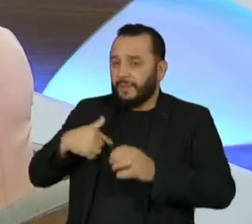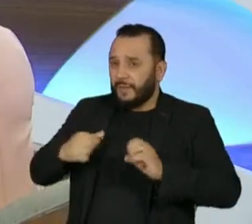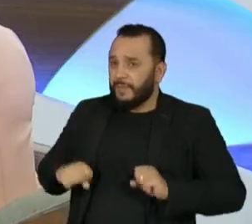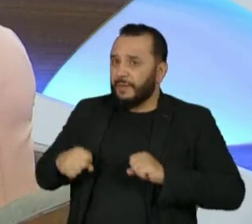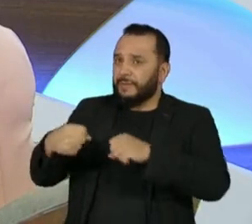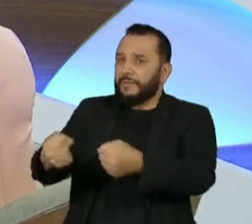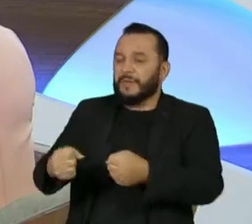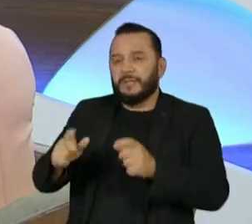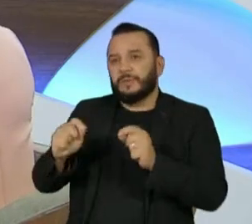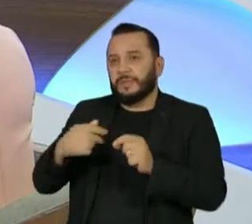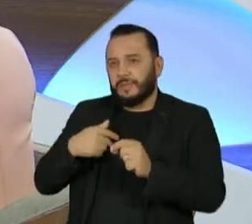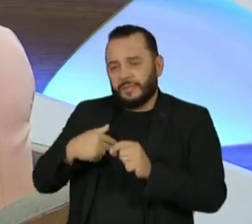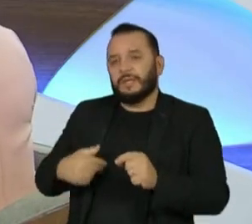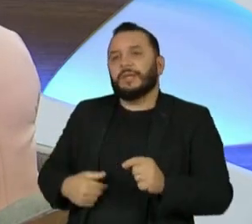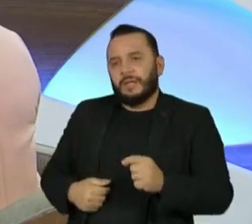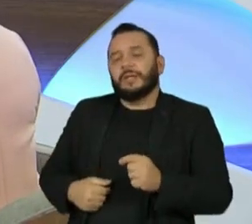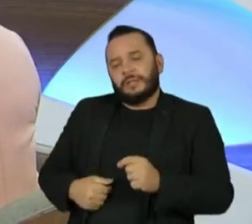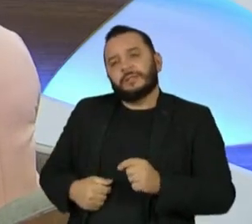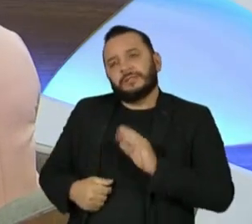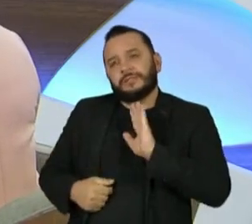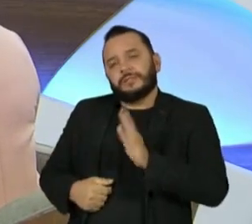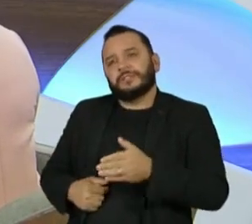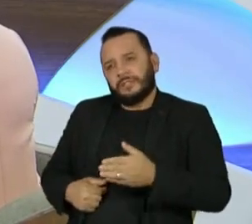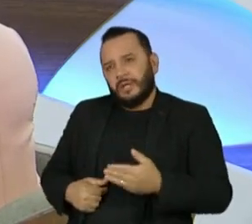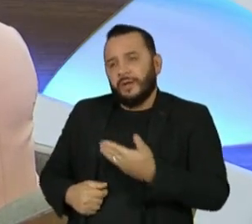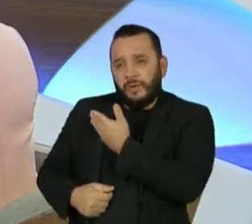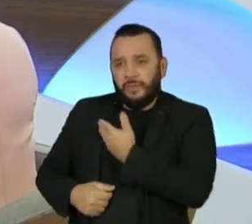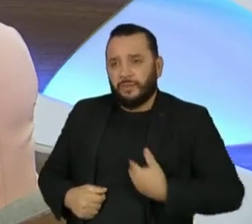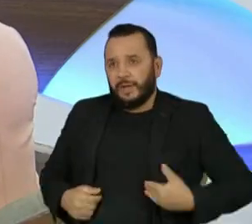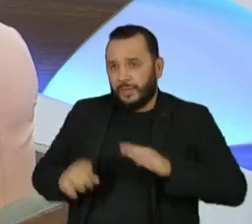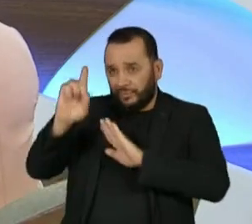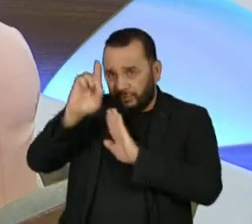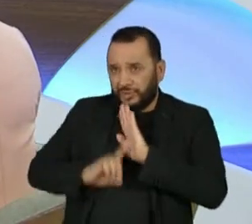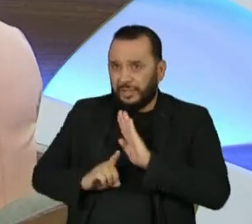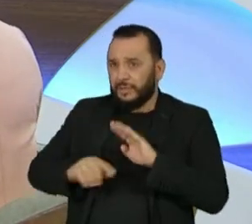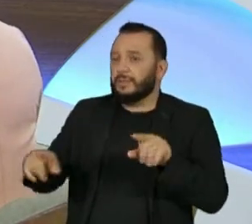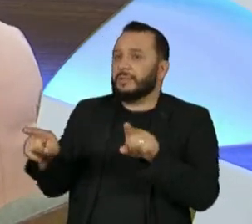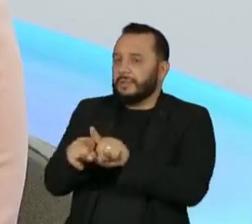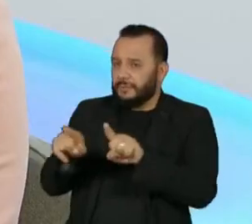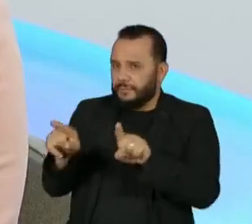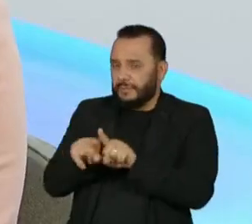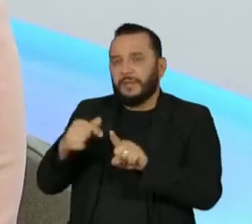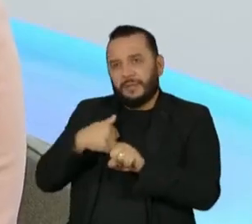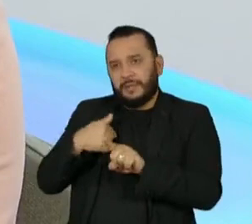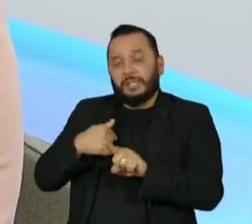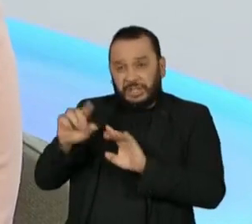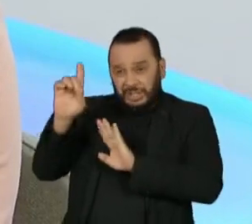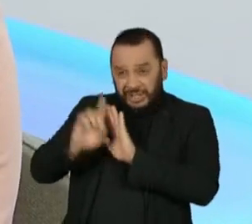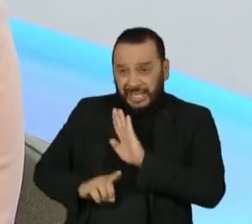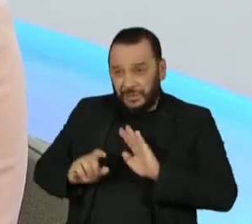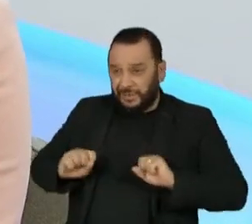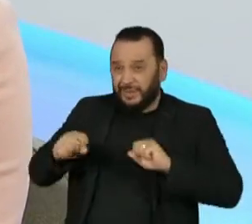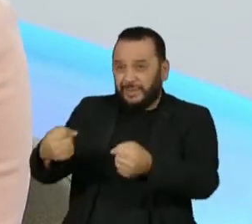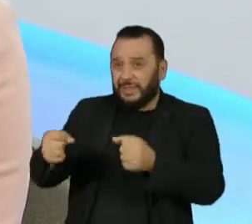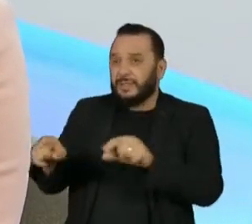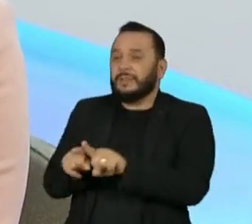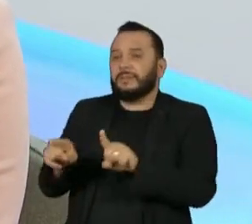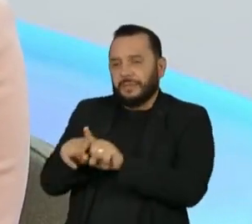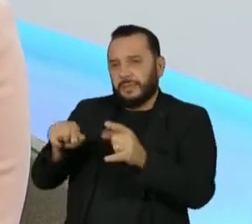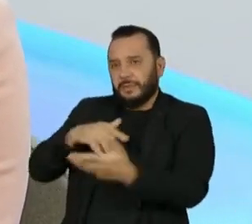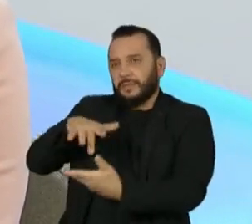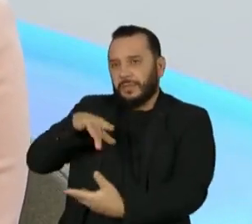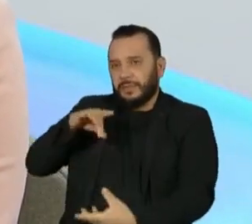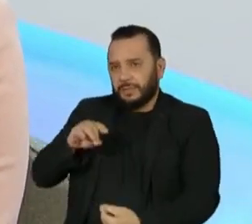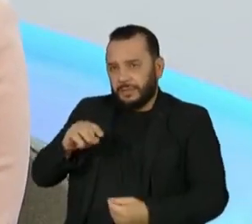do Estado de Direito quanto da democracia. E quando o Ministério Público atua perante as cortes,